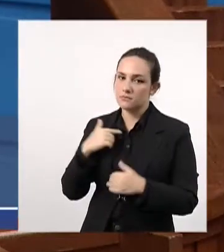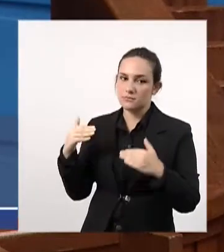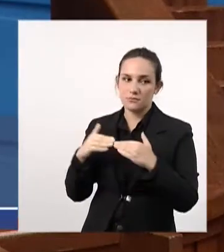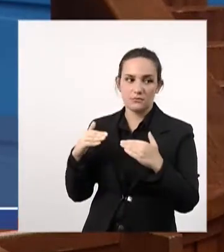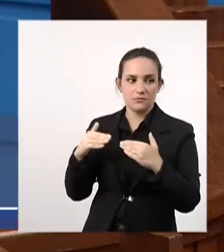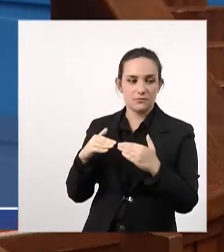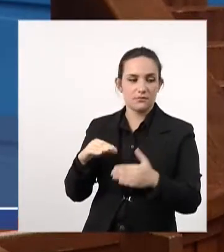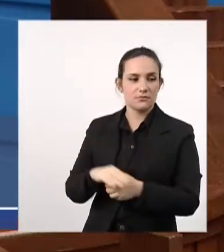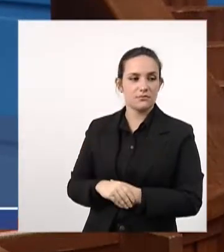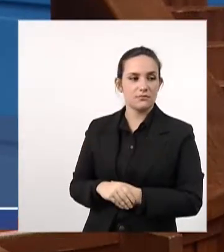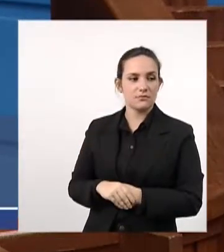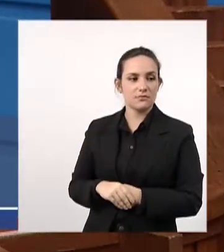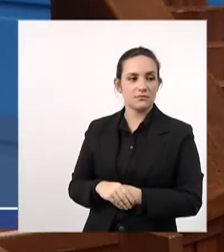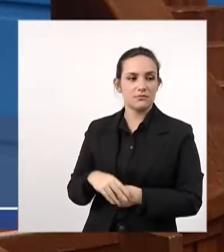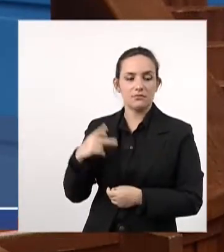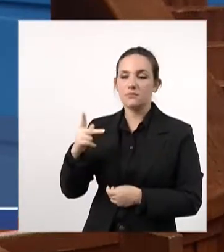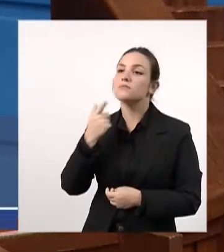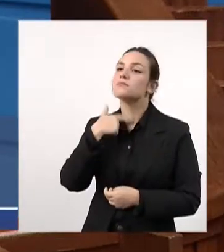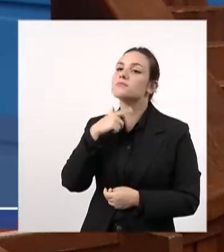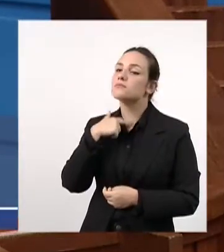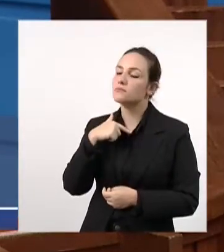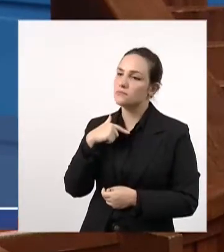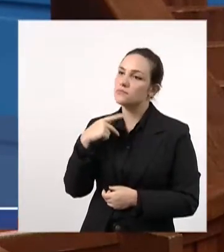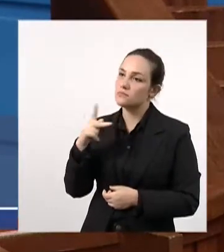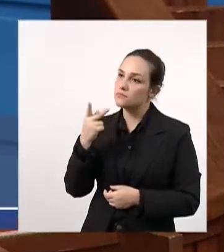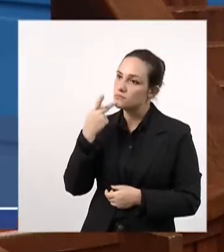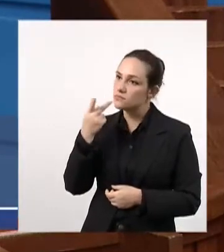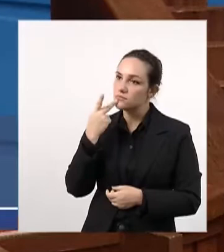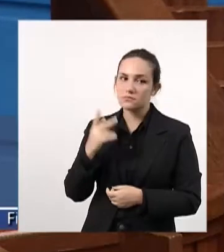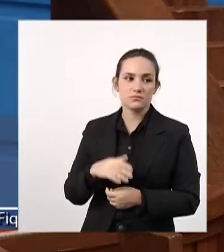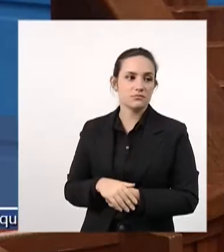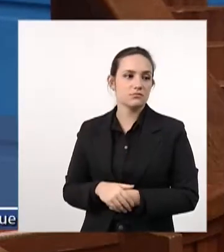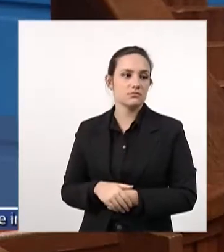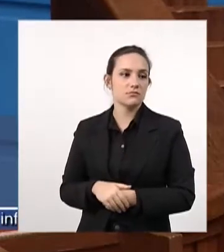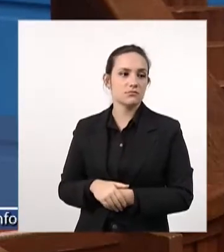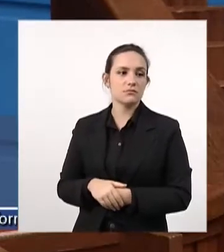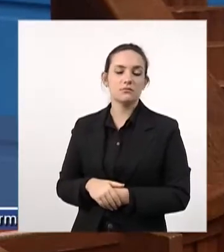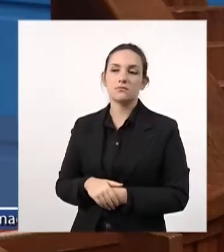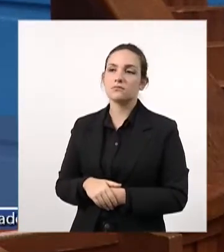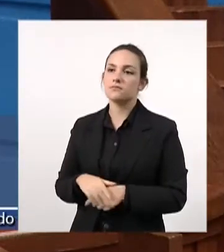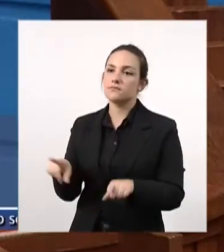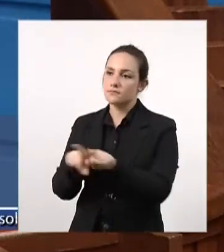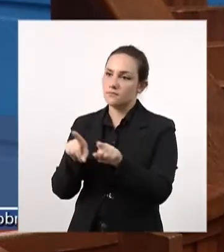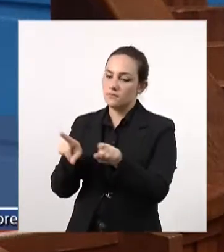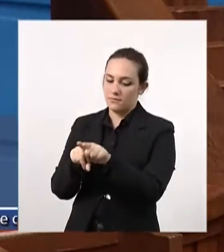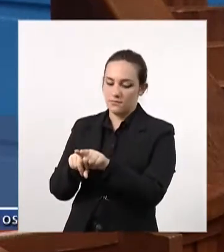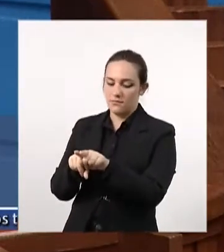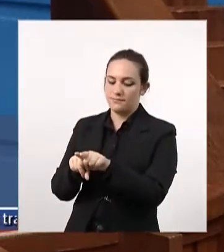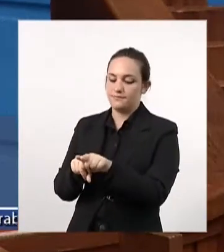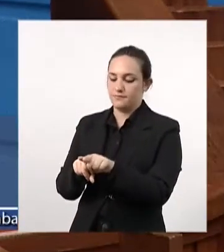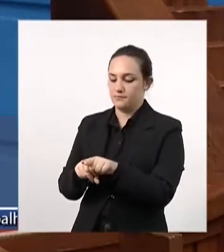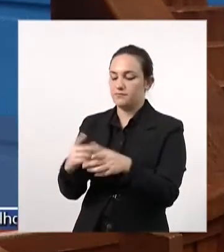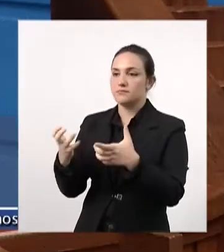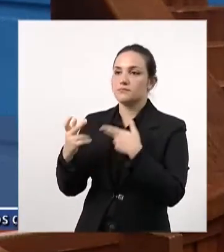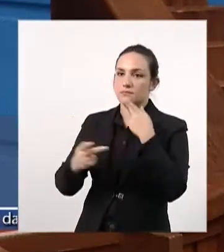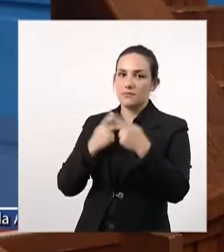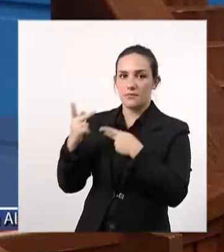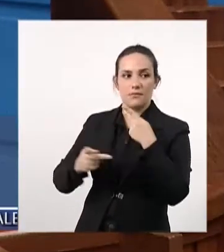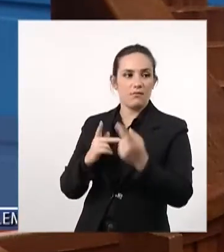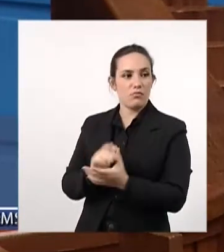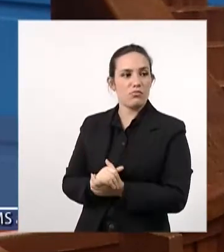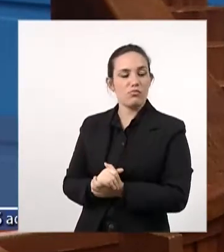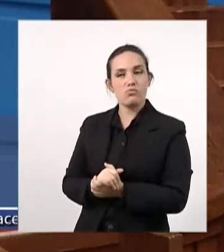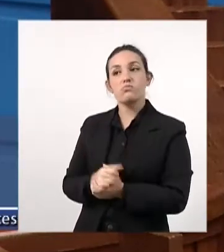incorporo a manifestação de Vossa Excelência e também dirijo a Vossa Excelência a mensagem